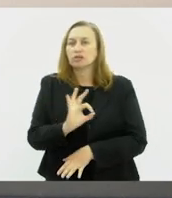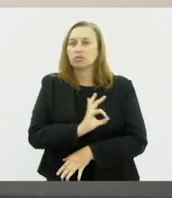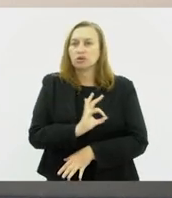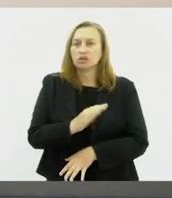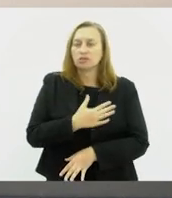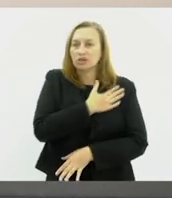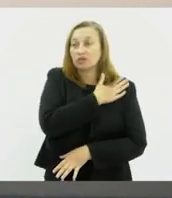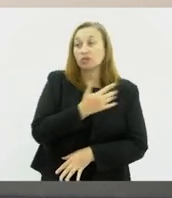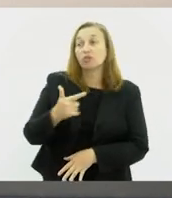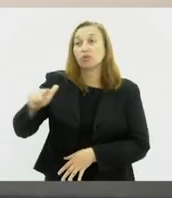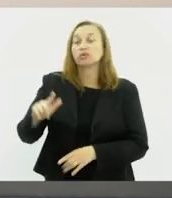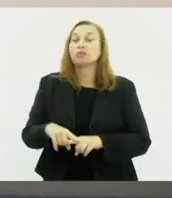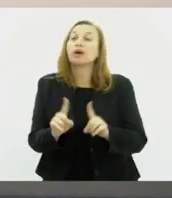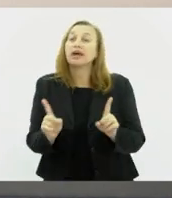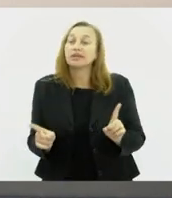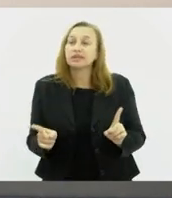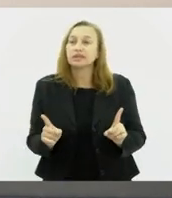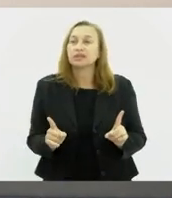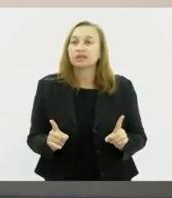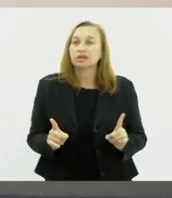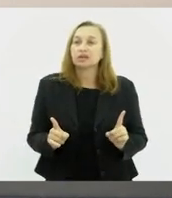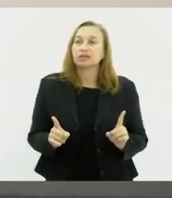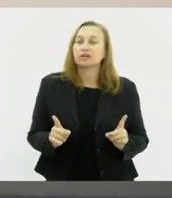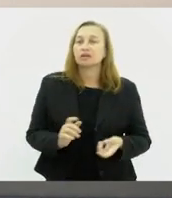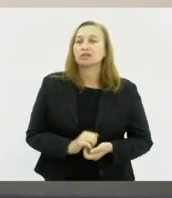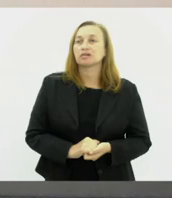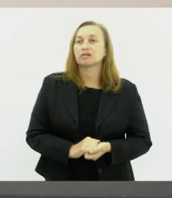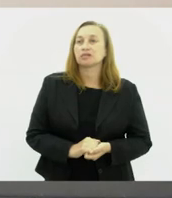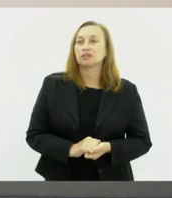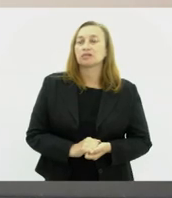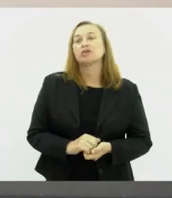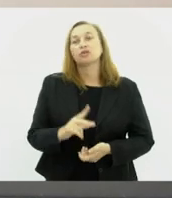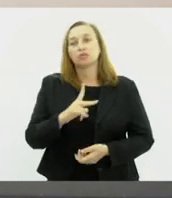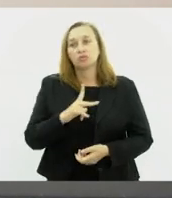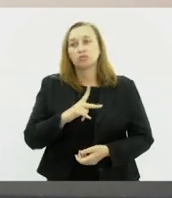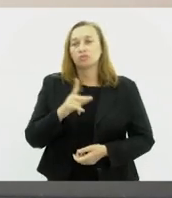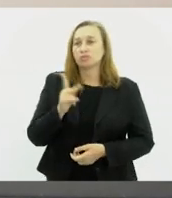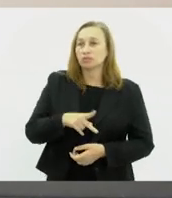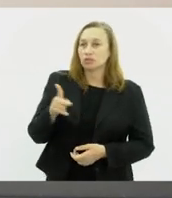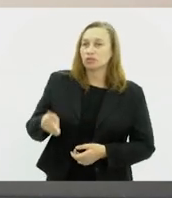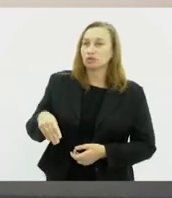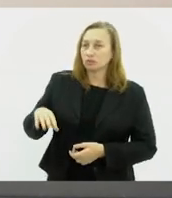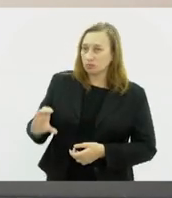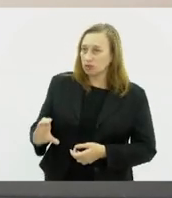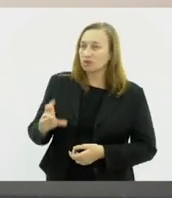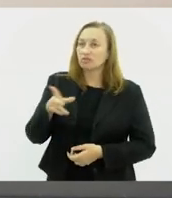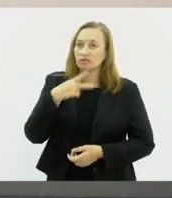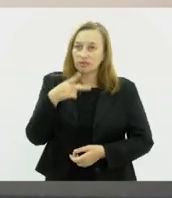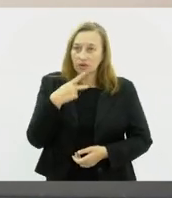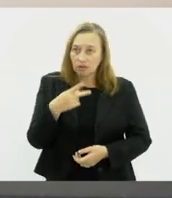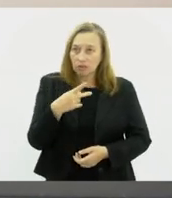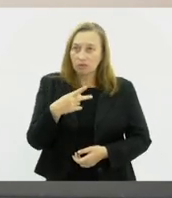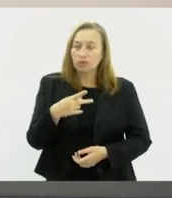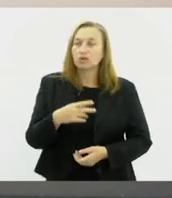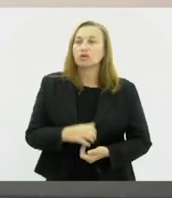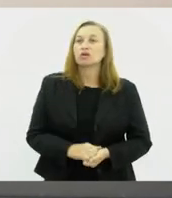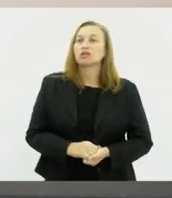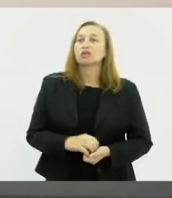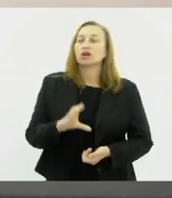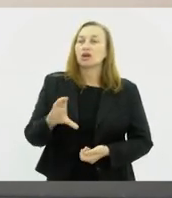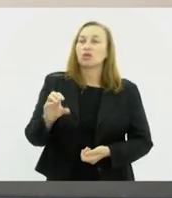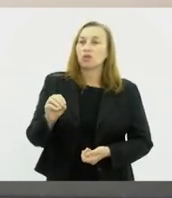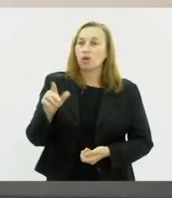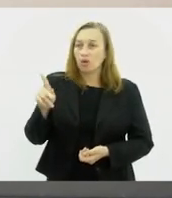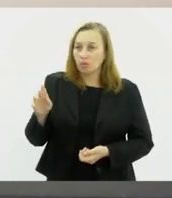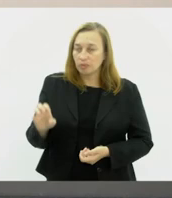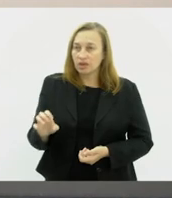a irmã né mas eh como o próprio Professor Carlos M né falou hoje a gente tem a presena da cop que